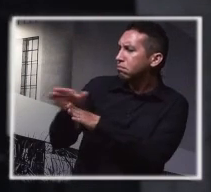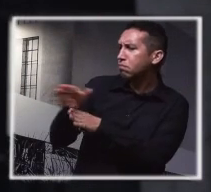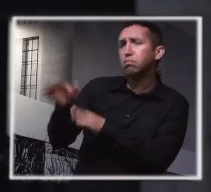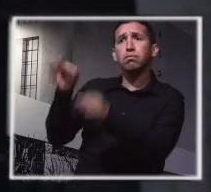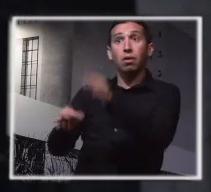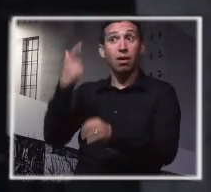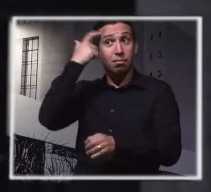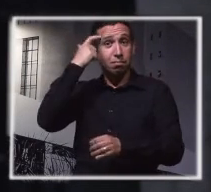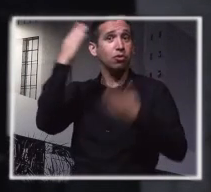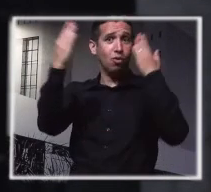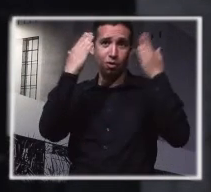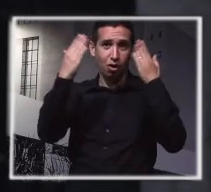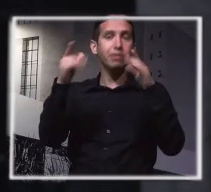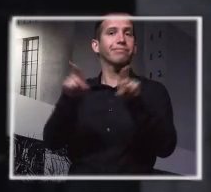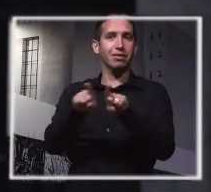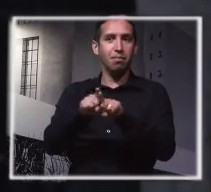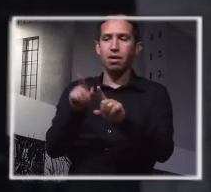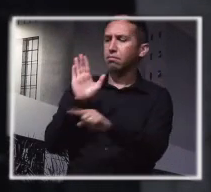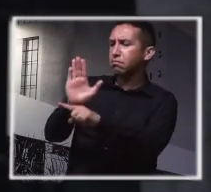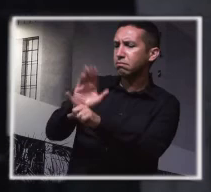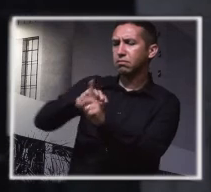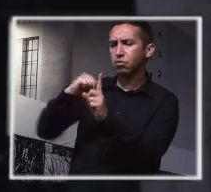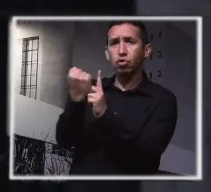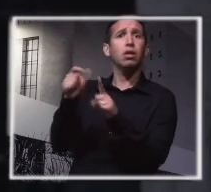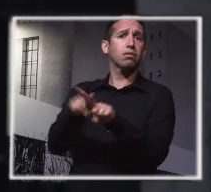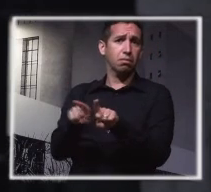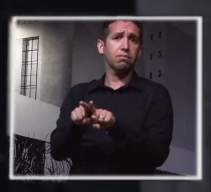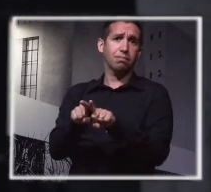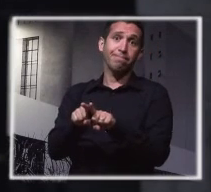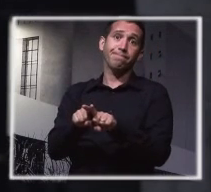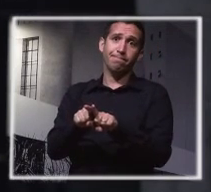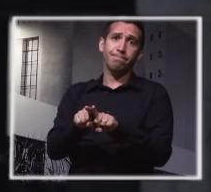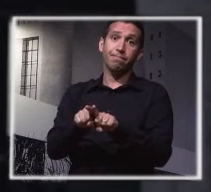jurídica, psicológica, assistência social. Precisamos de uma